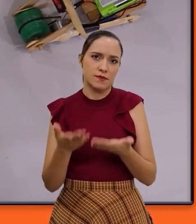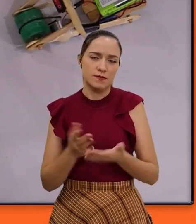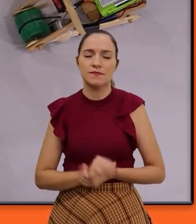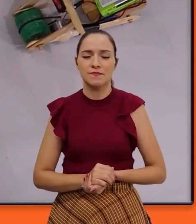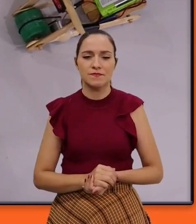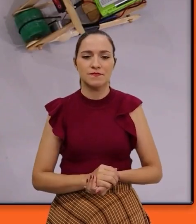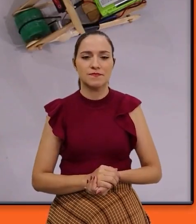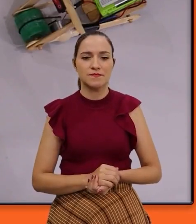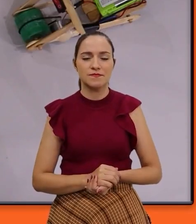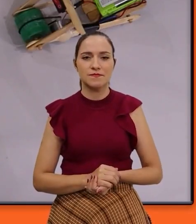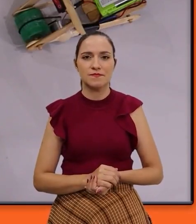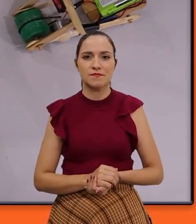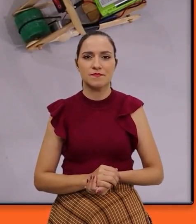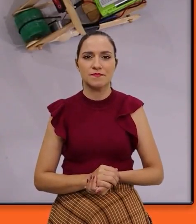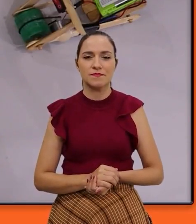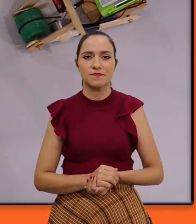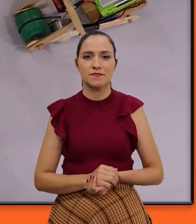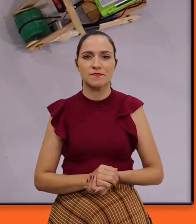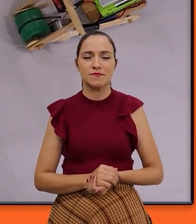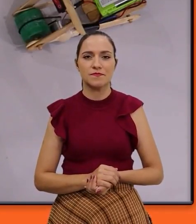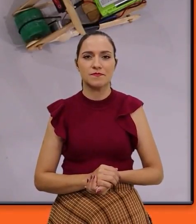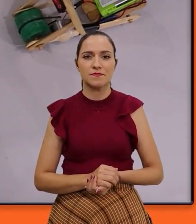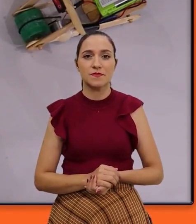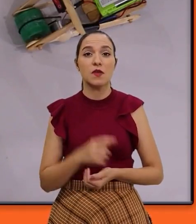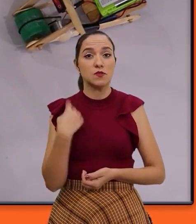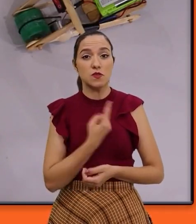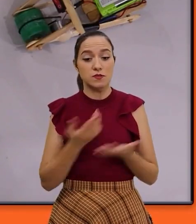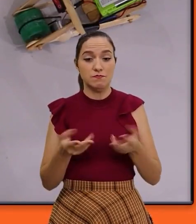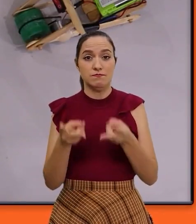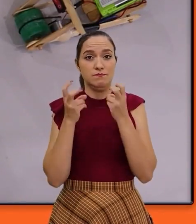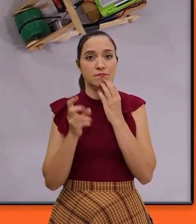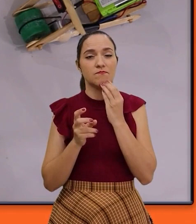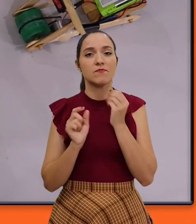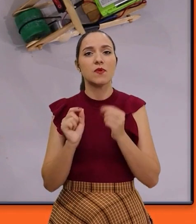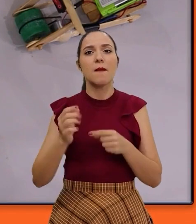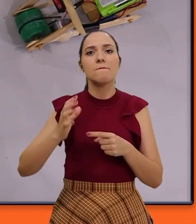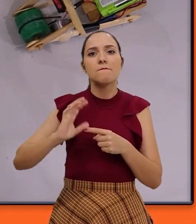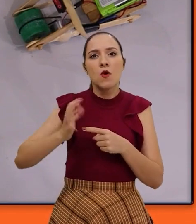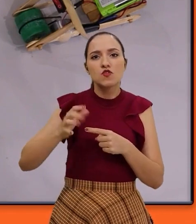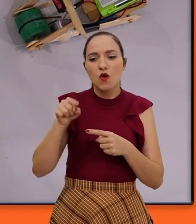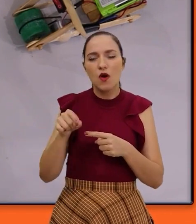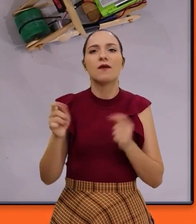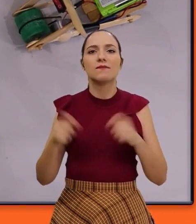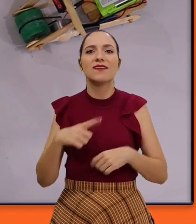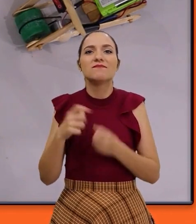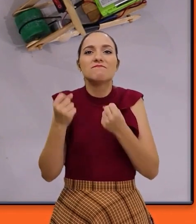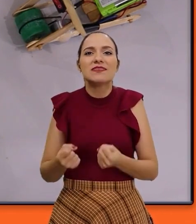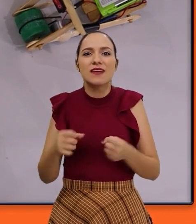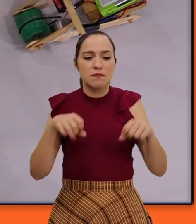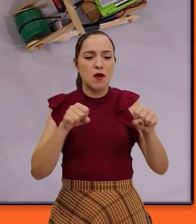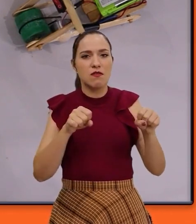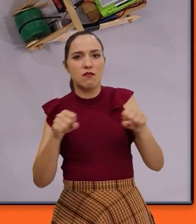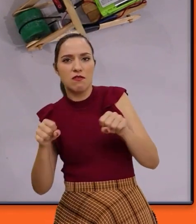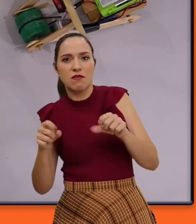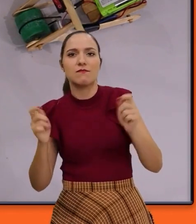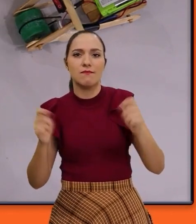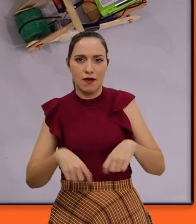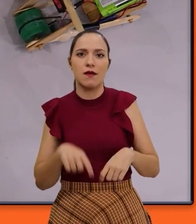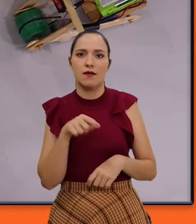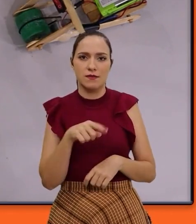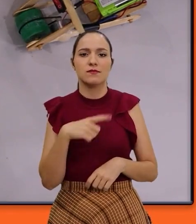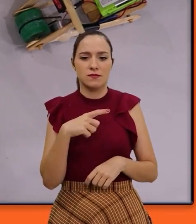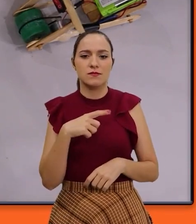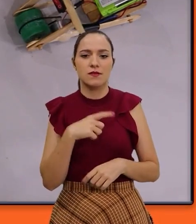Do jeito que está aqui, a gente percebe que o motorzinho faz a moto pender para um lado, certo? Então a moto